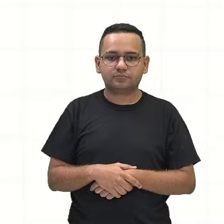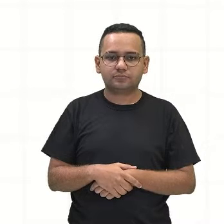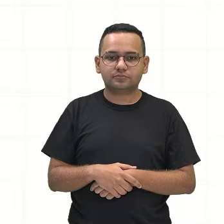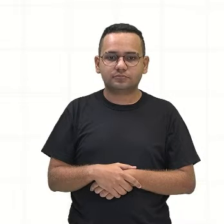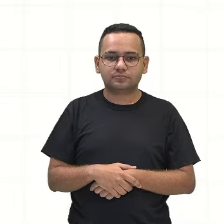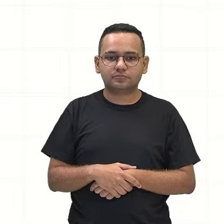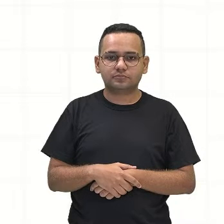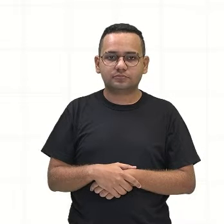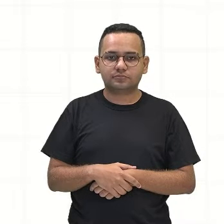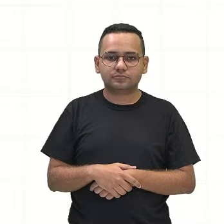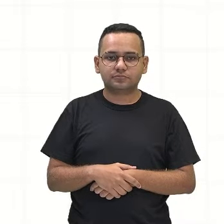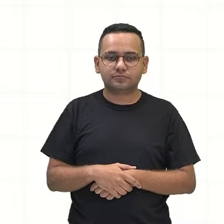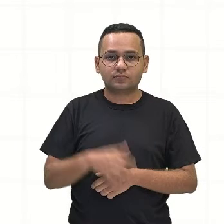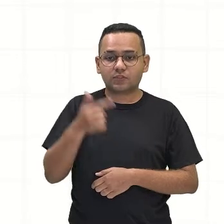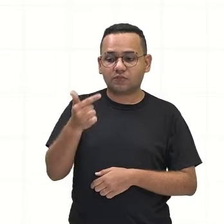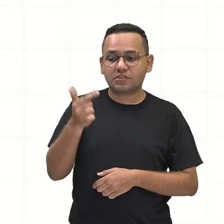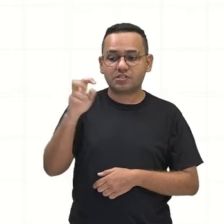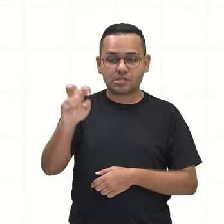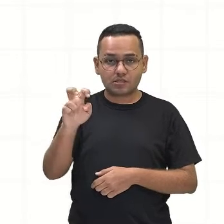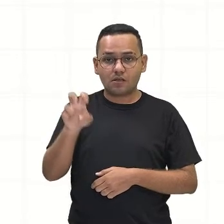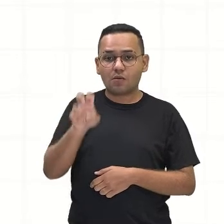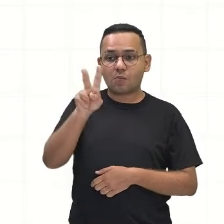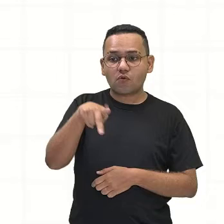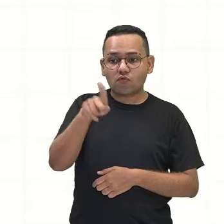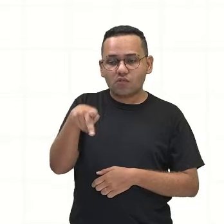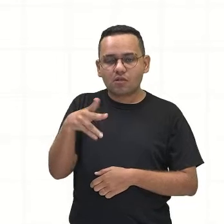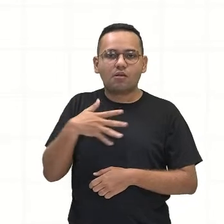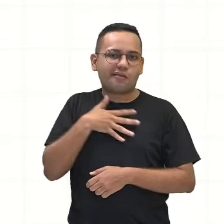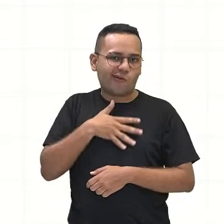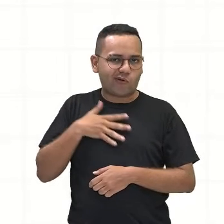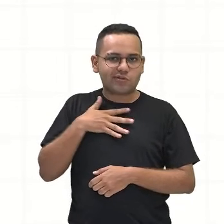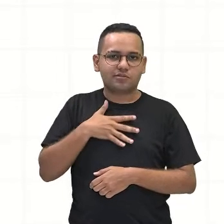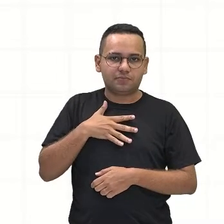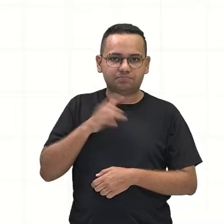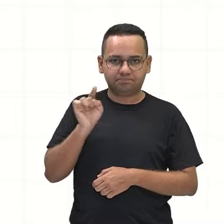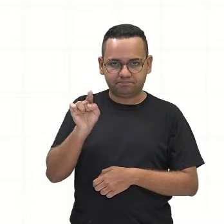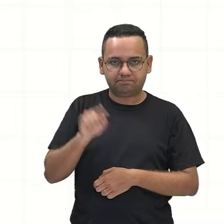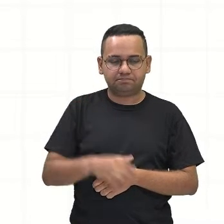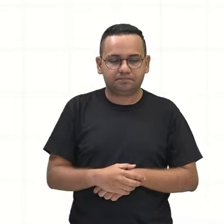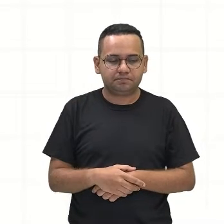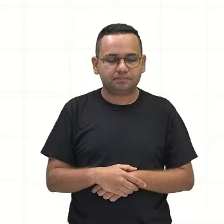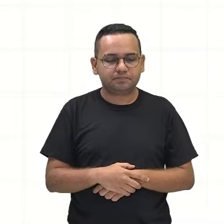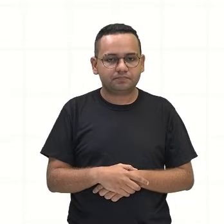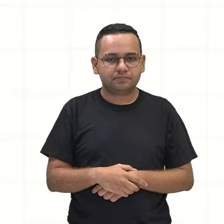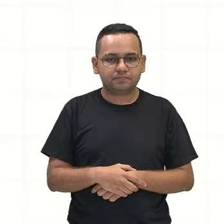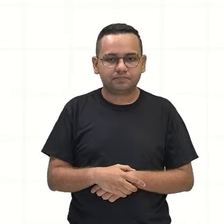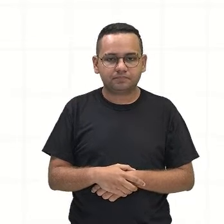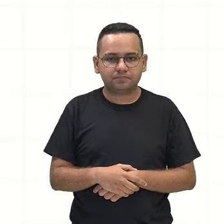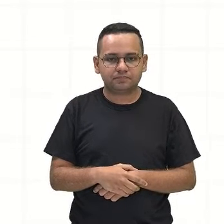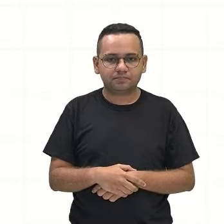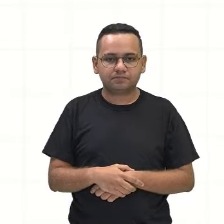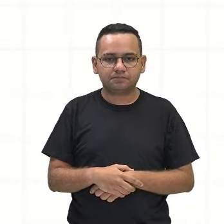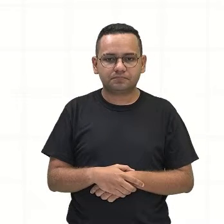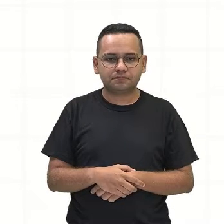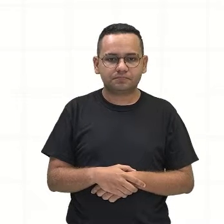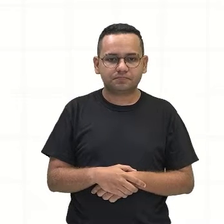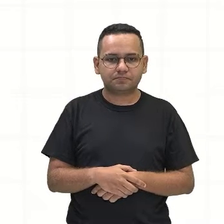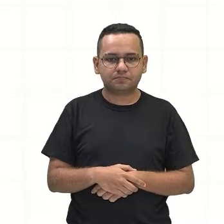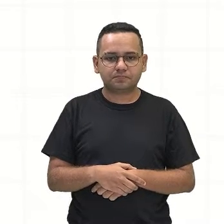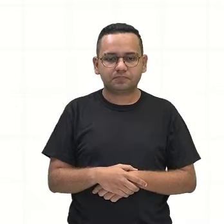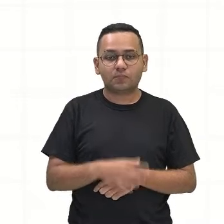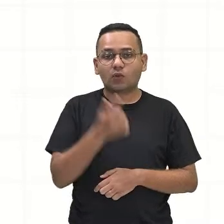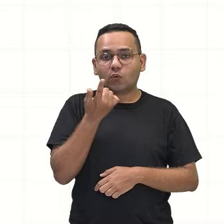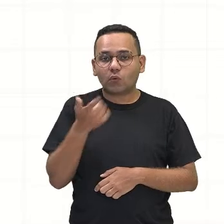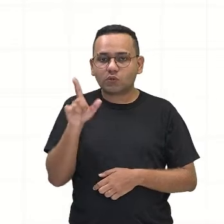25 professores, né, preferem rock. Tem um pessoal também que gosta do